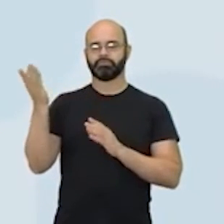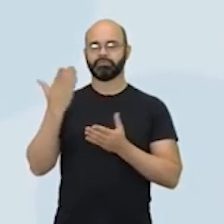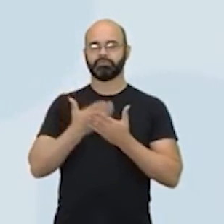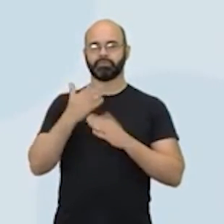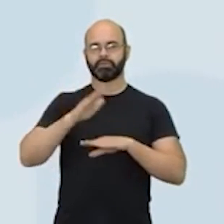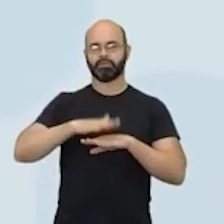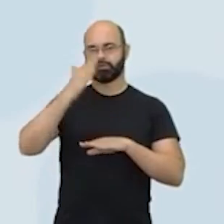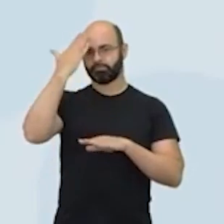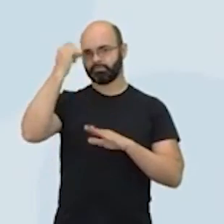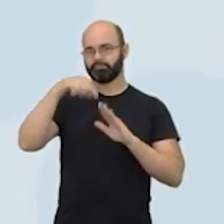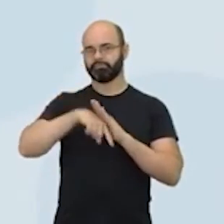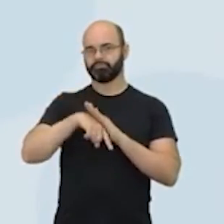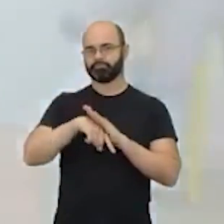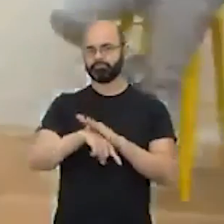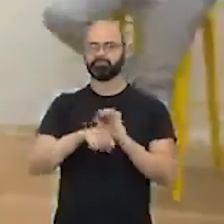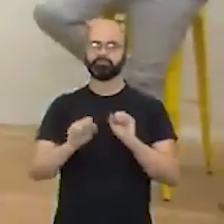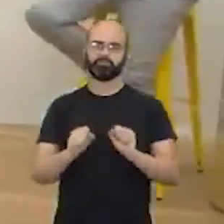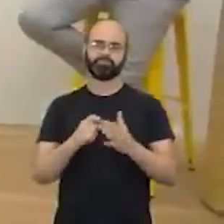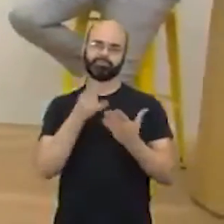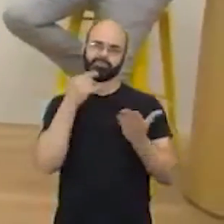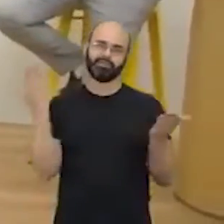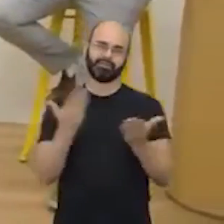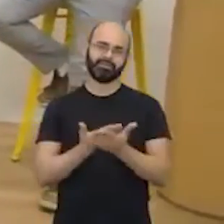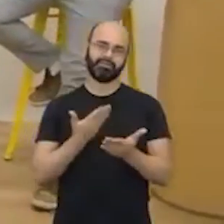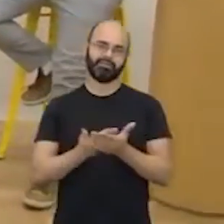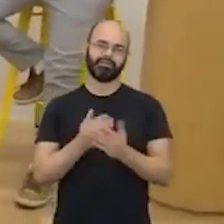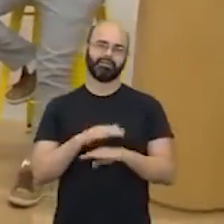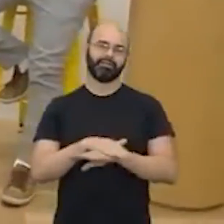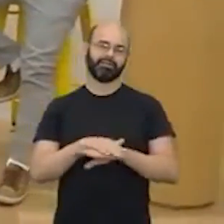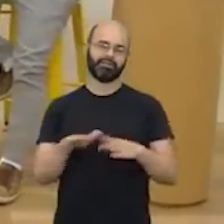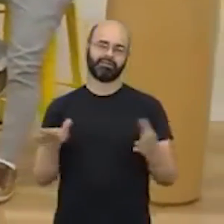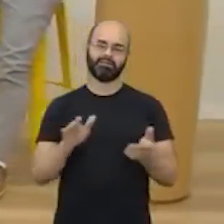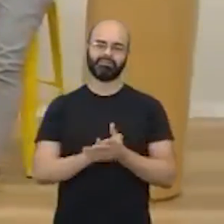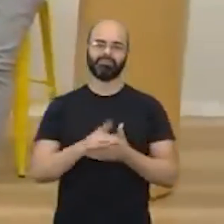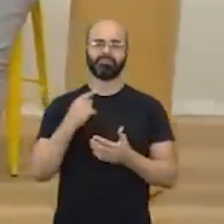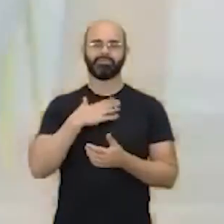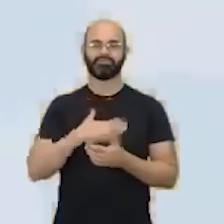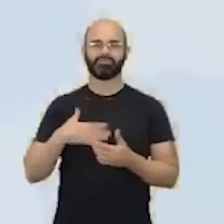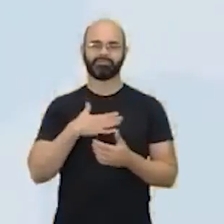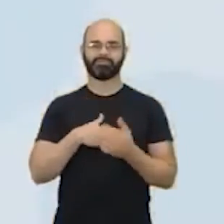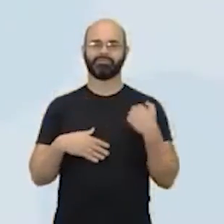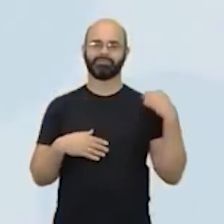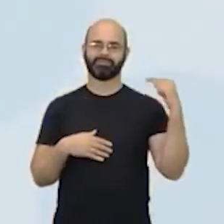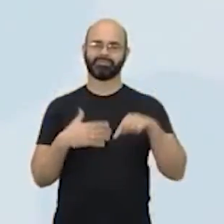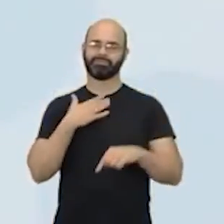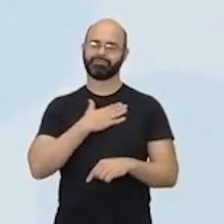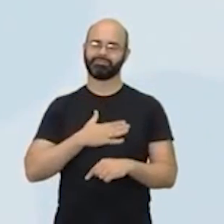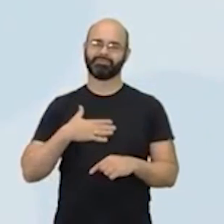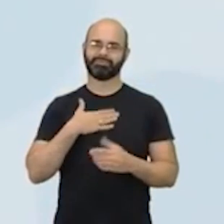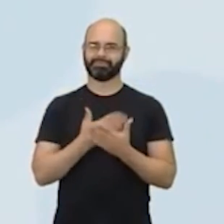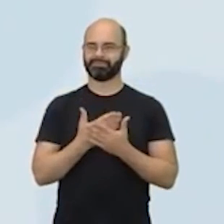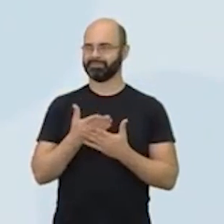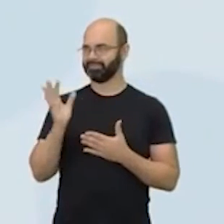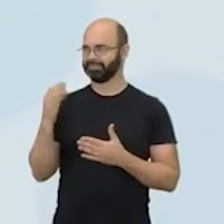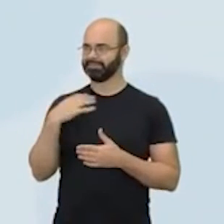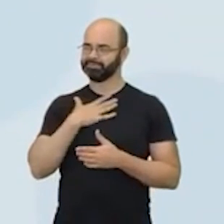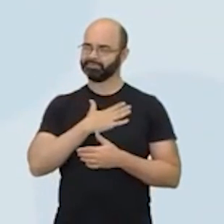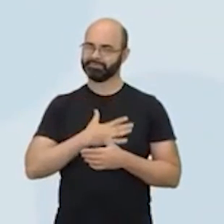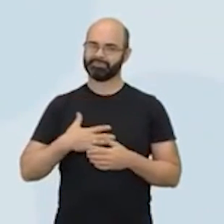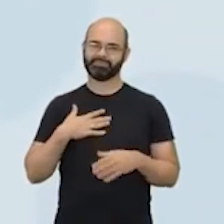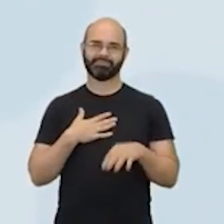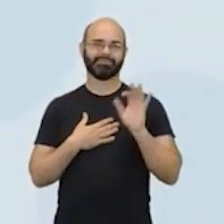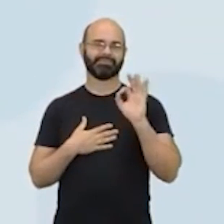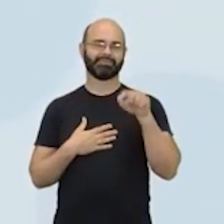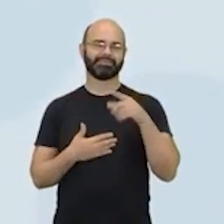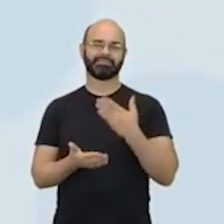vamos encerrando por aqui a nossa aula. Foi um prazer imenso estar aqui com vocês para mais essa aula, né, Magno? Prazer estar com você. Isso aí, essa aula